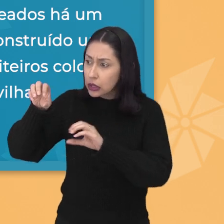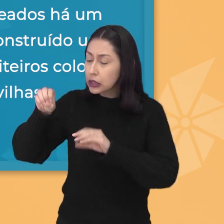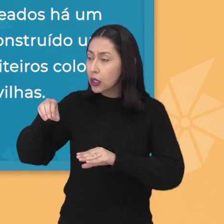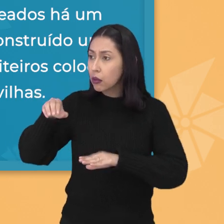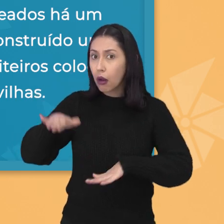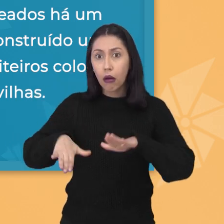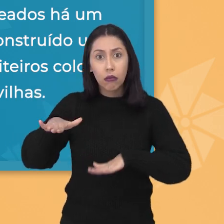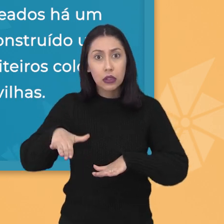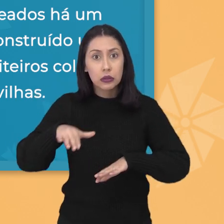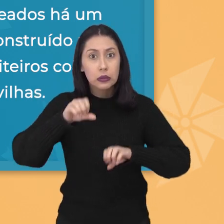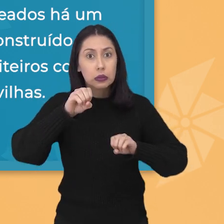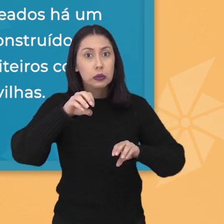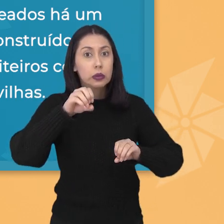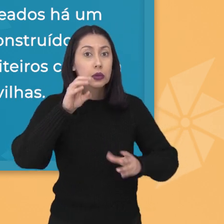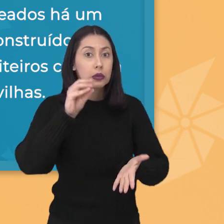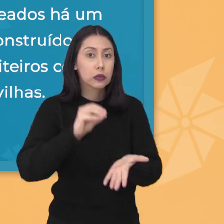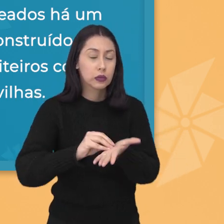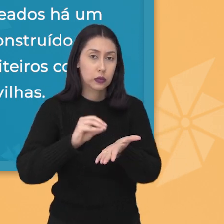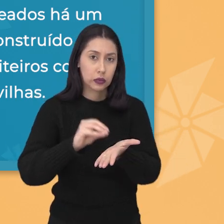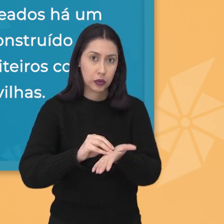ou à falta desta.